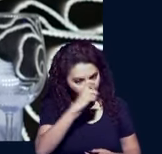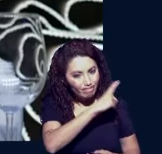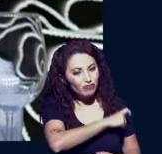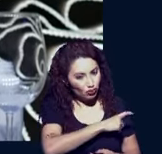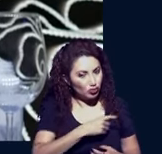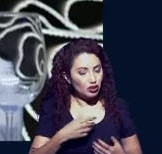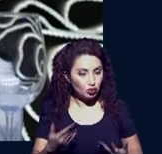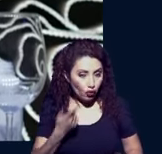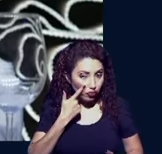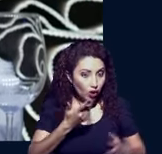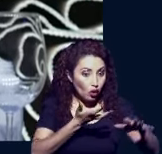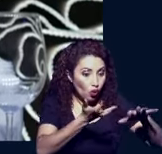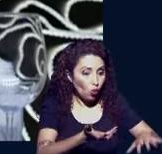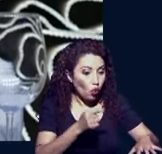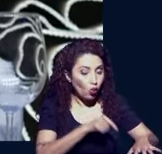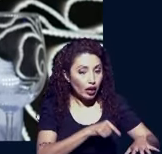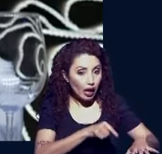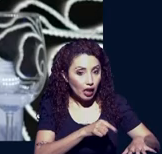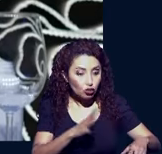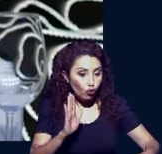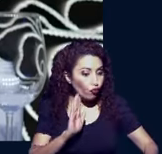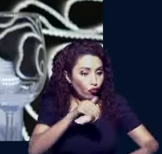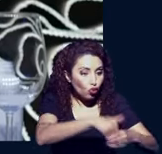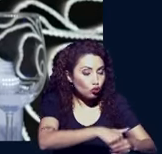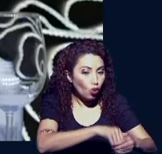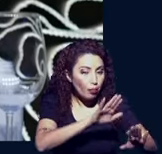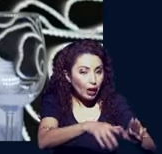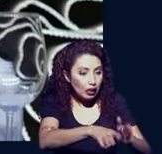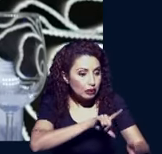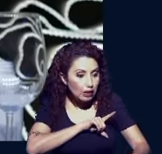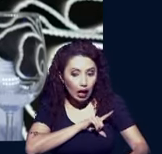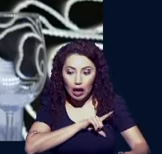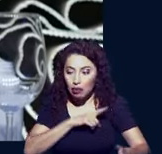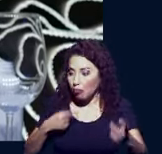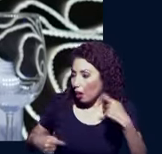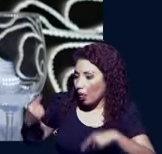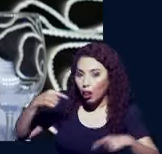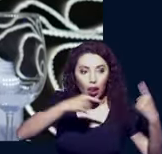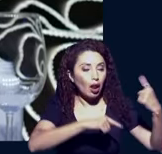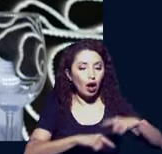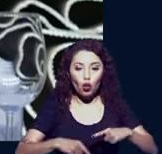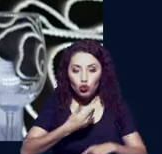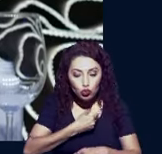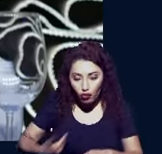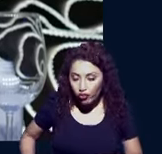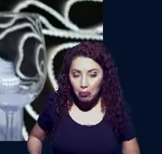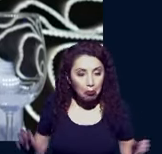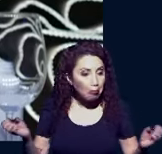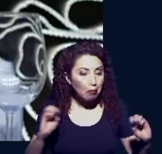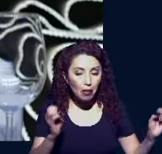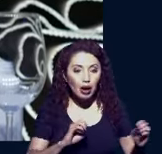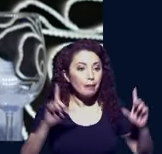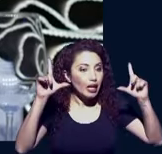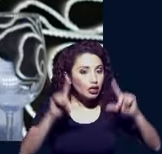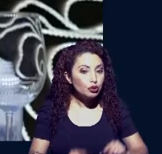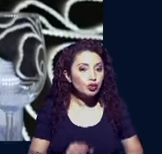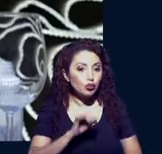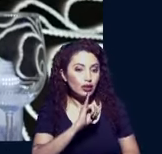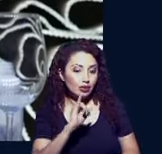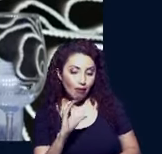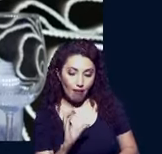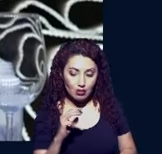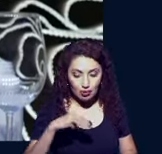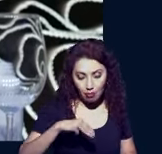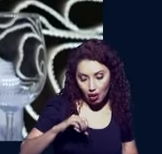que o congresso votou sem nenhum debate com os os estados e com os municípios uma redução de ICMS de